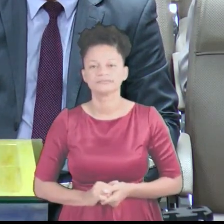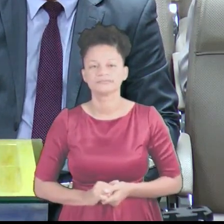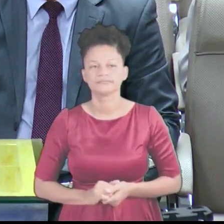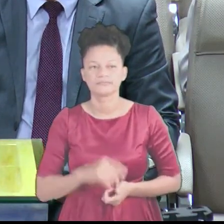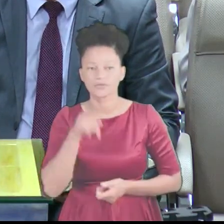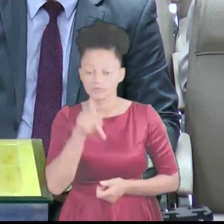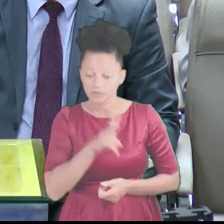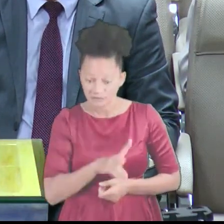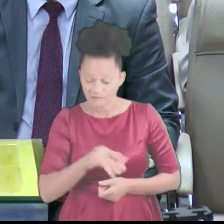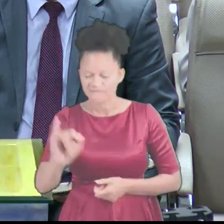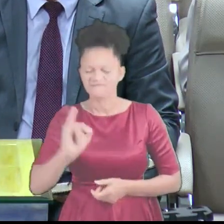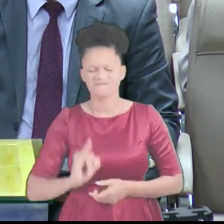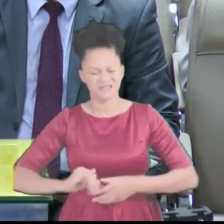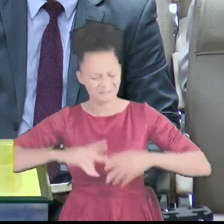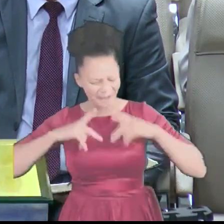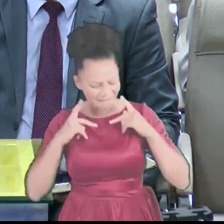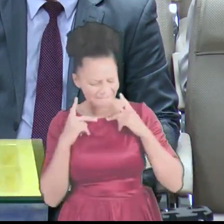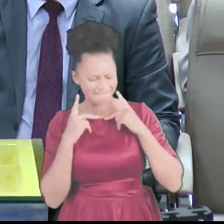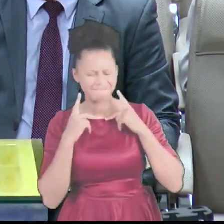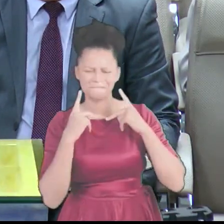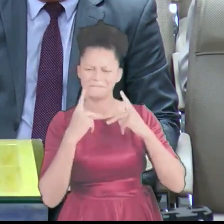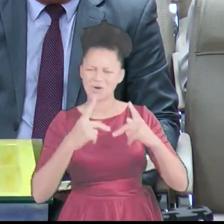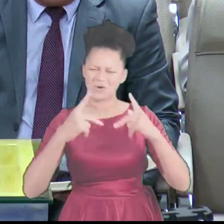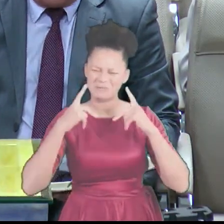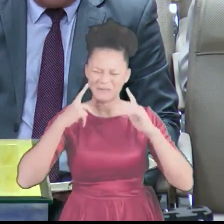Vai profetizar a palavra.